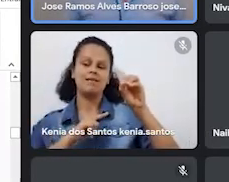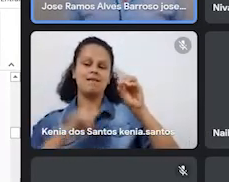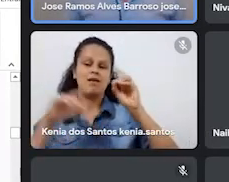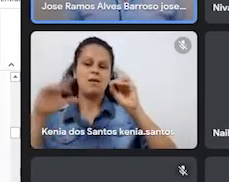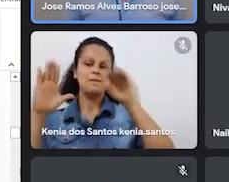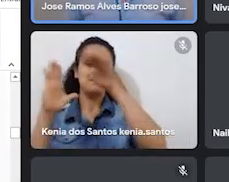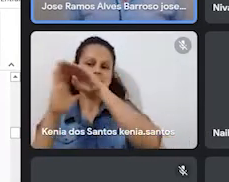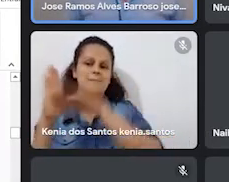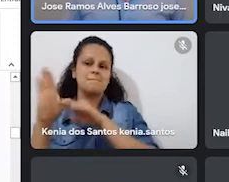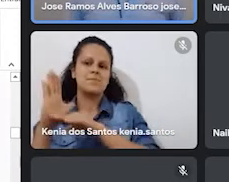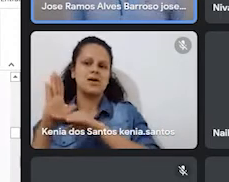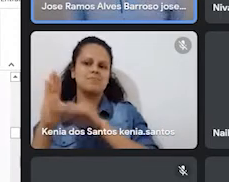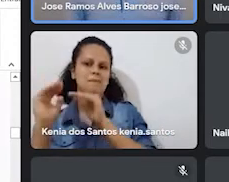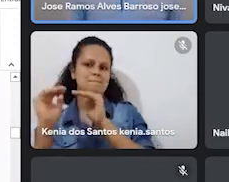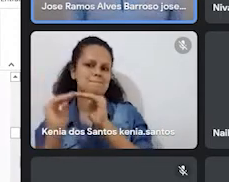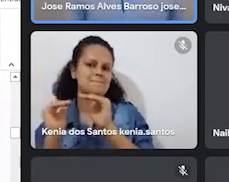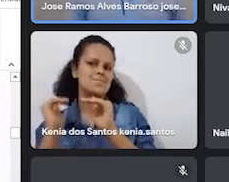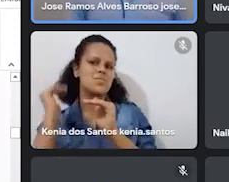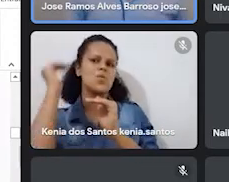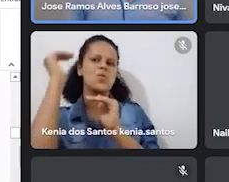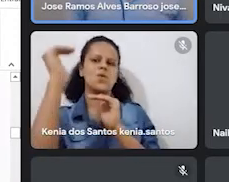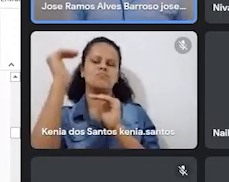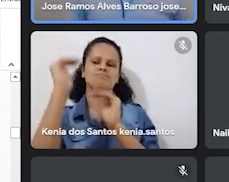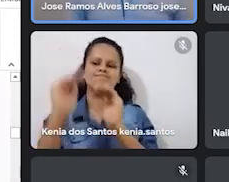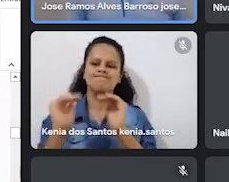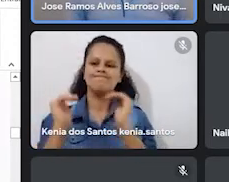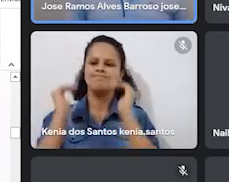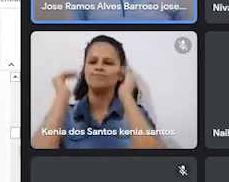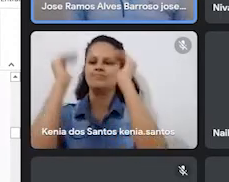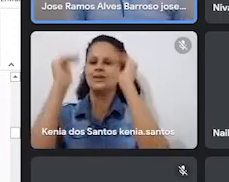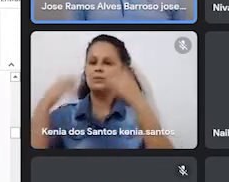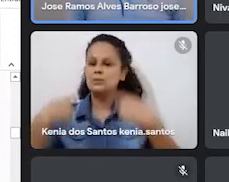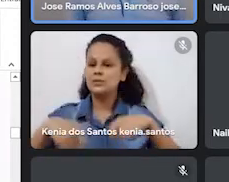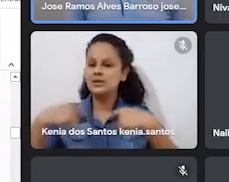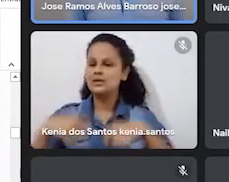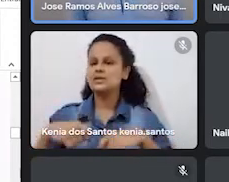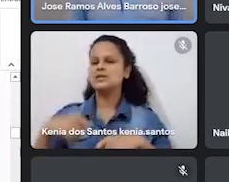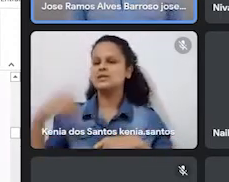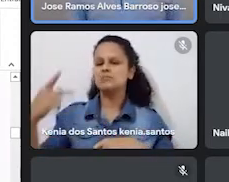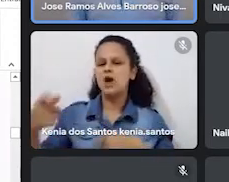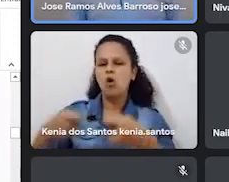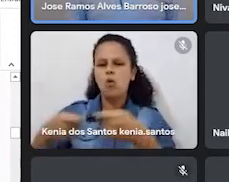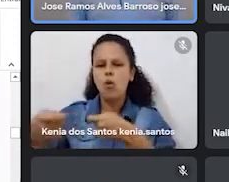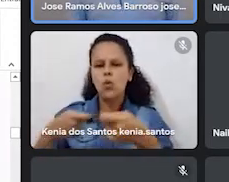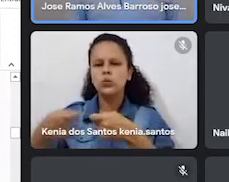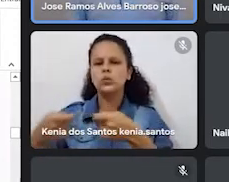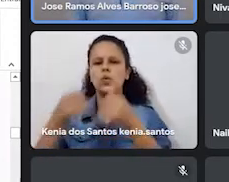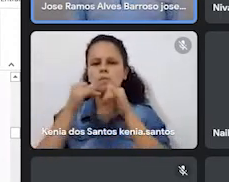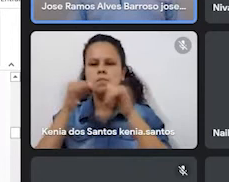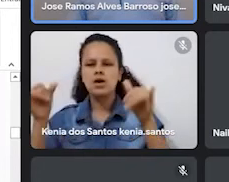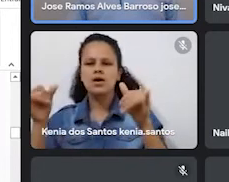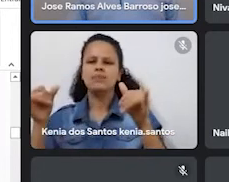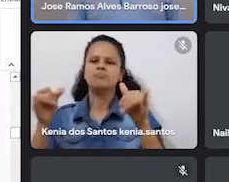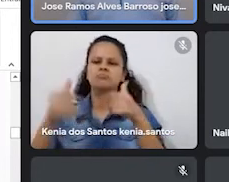manter esquema unifilar atualizado das instalações elétricas,